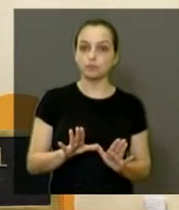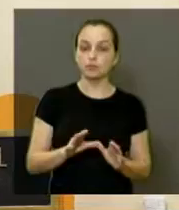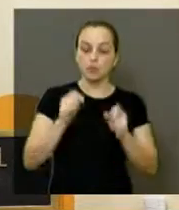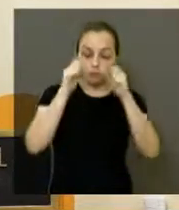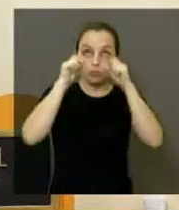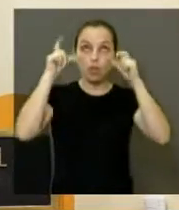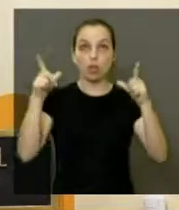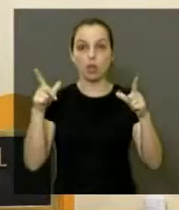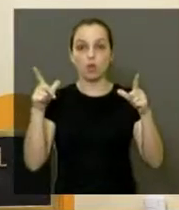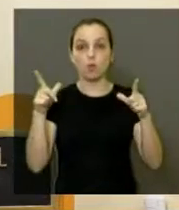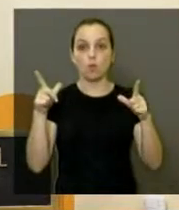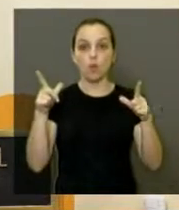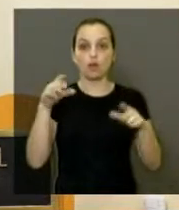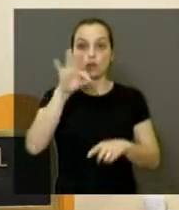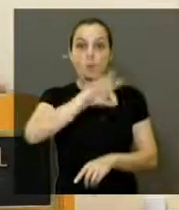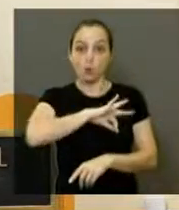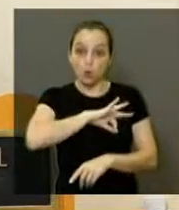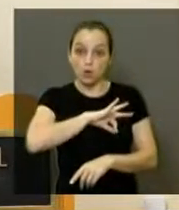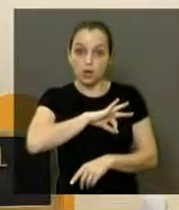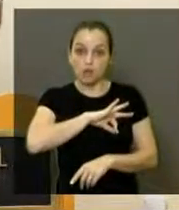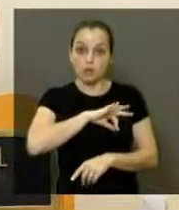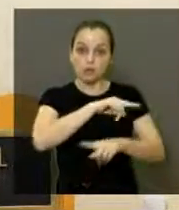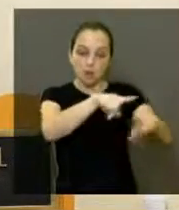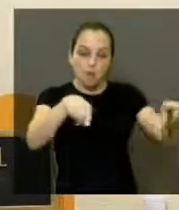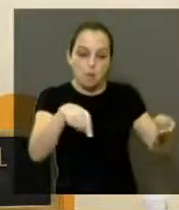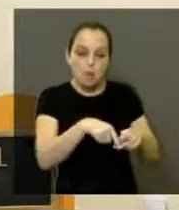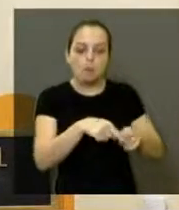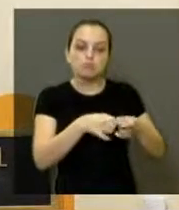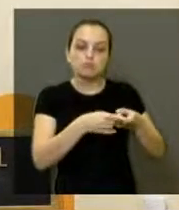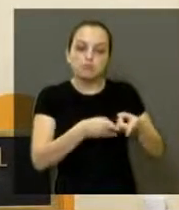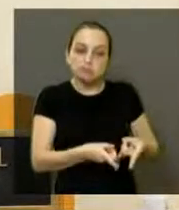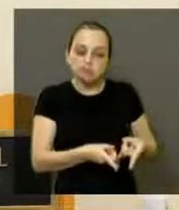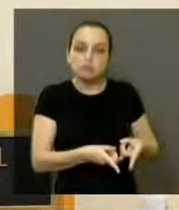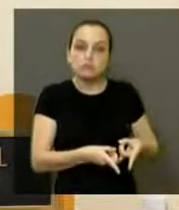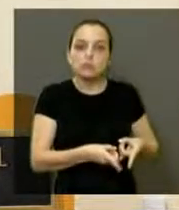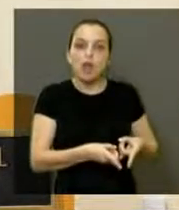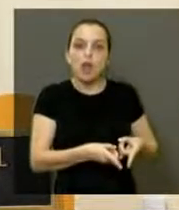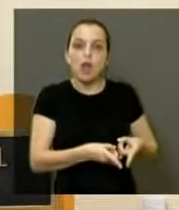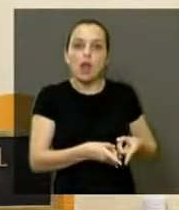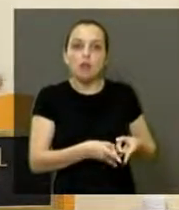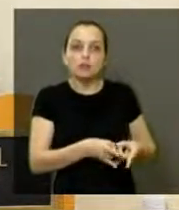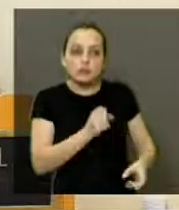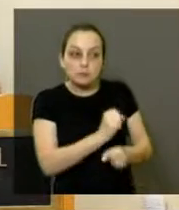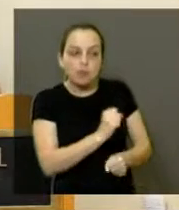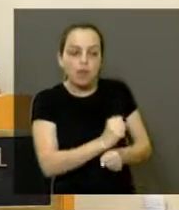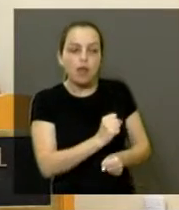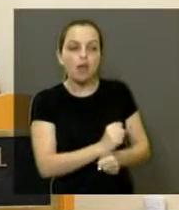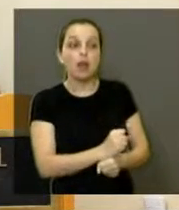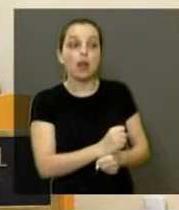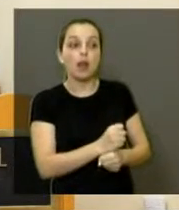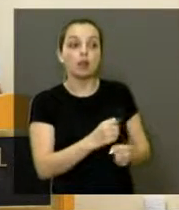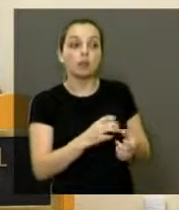e tá o delegado lá com 30 viaturas esperando você sair algemado, não